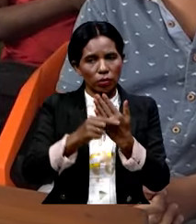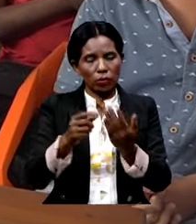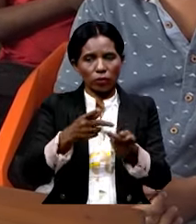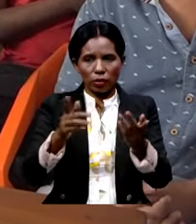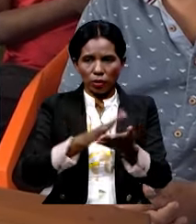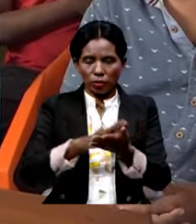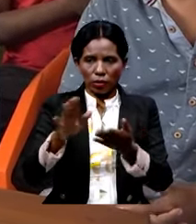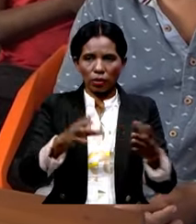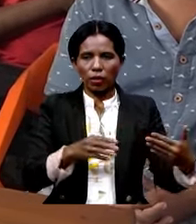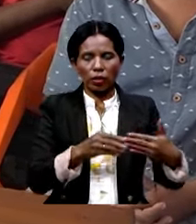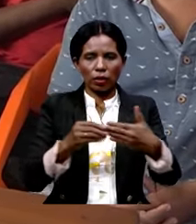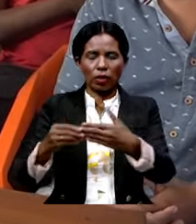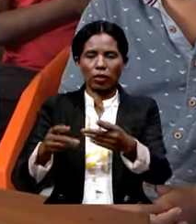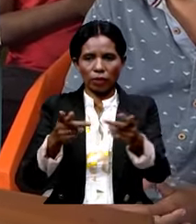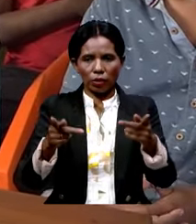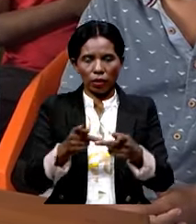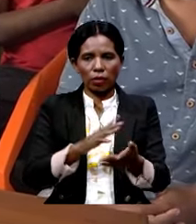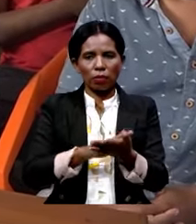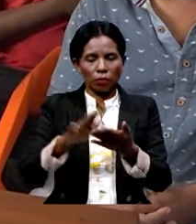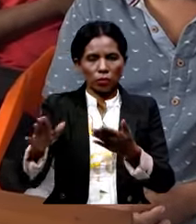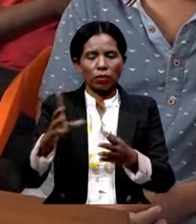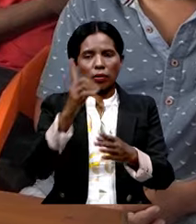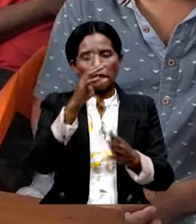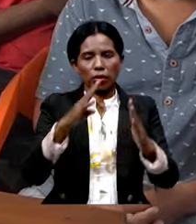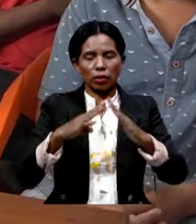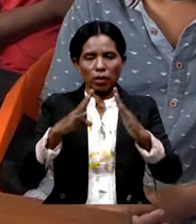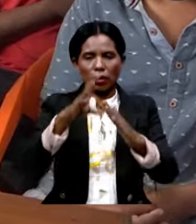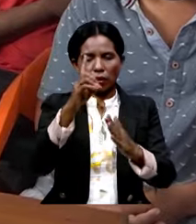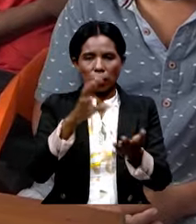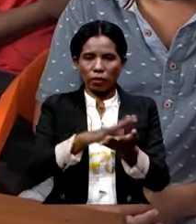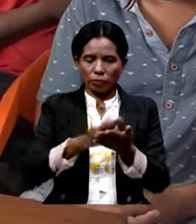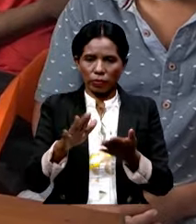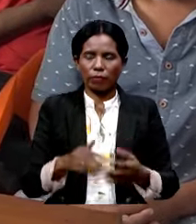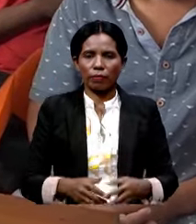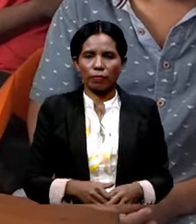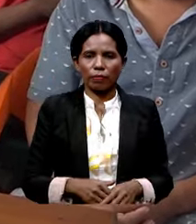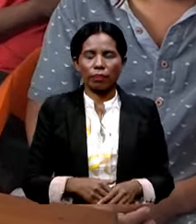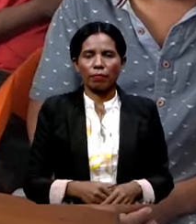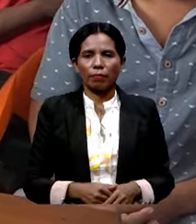ato organiza urbanização liliu cidade dele. Damian Gonçalves, Tomás Soares, GMM.